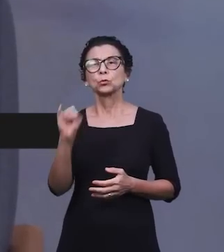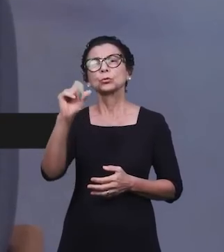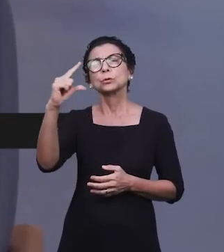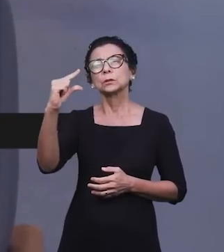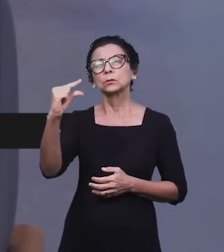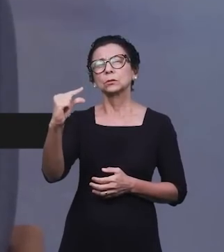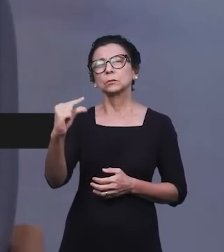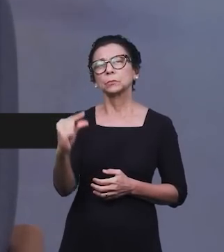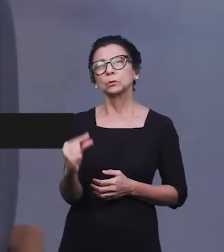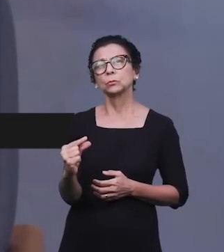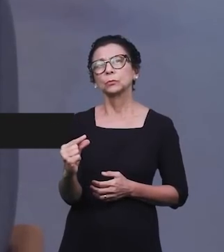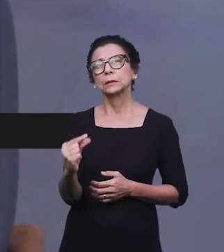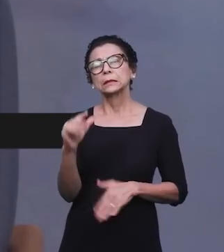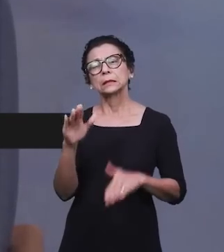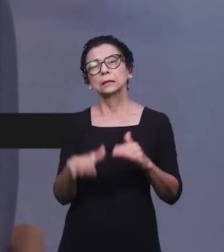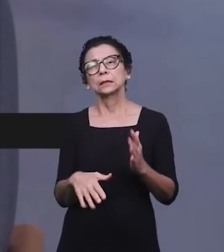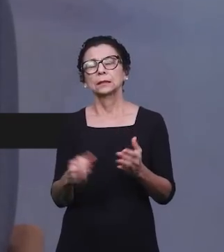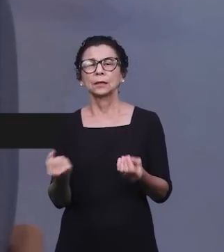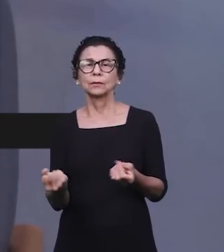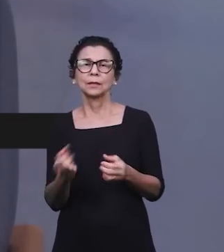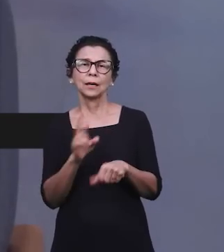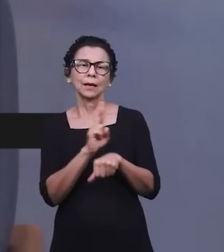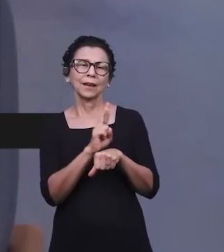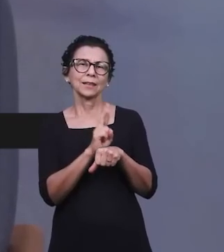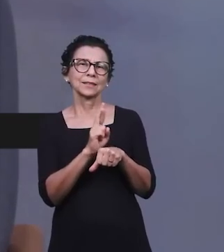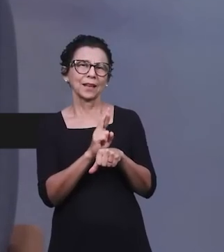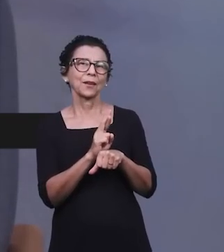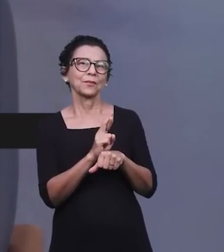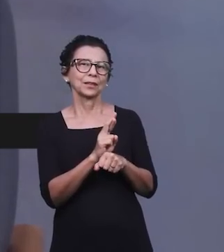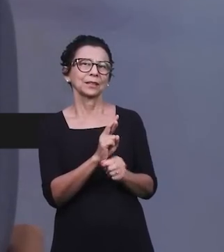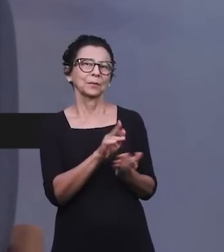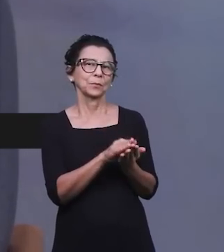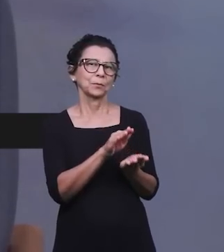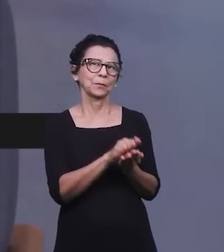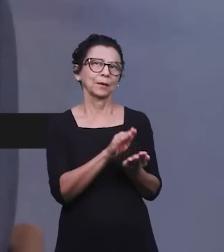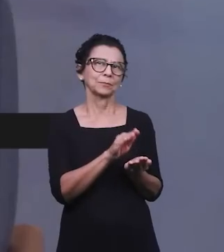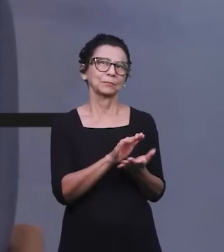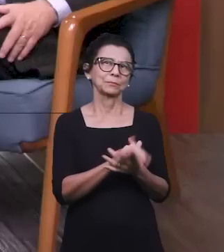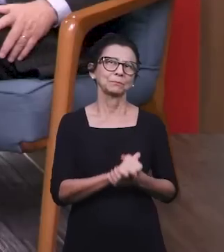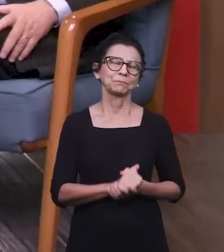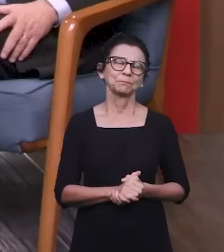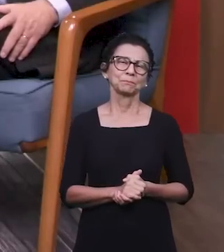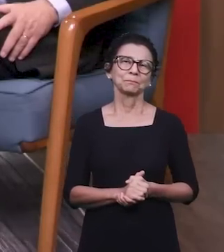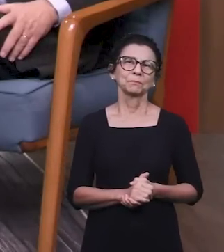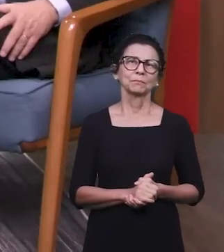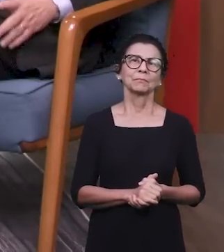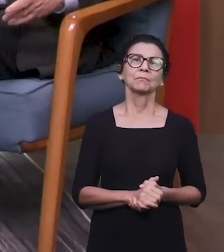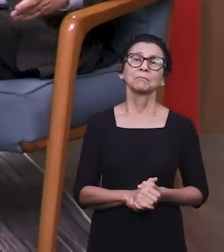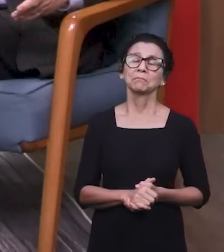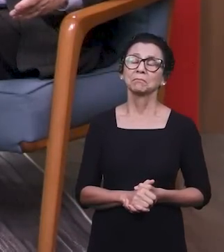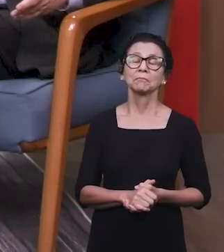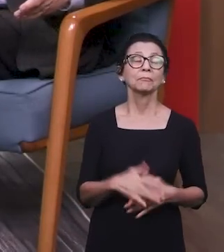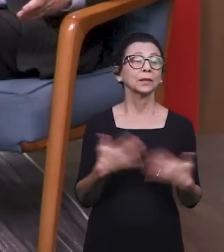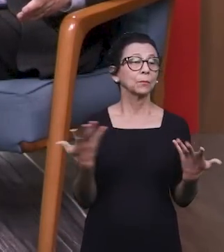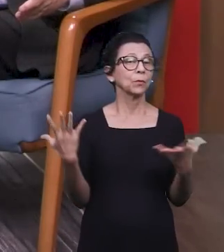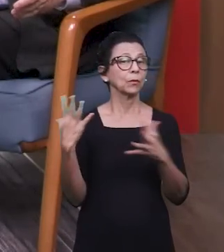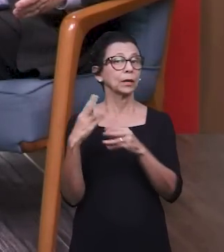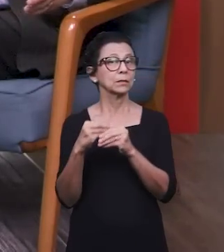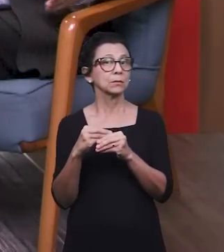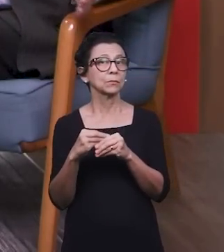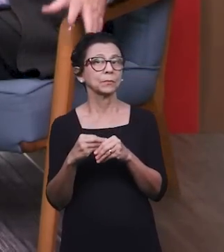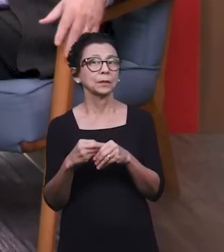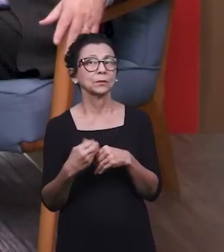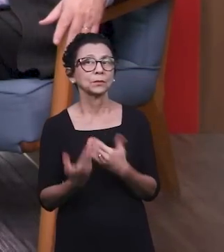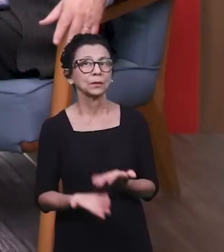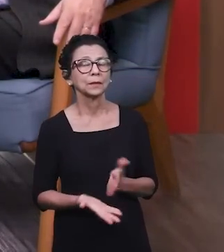sabe até fazer você conseguir poupar algum dinheiro para os seus objetivos e para outras coisas que você pretende fazer. Muito bom. Então, resumindo nisso,